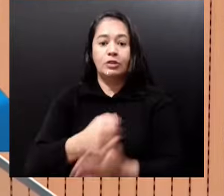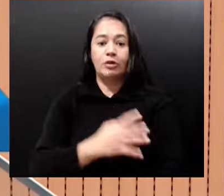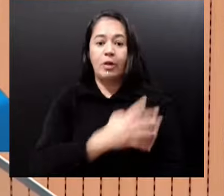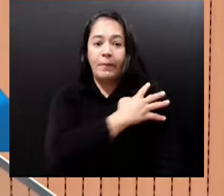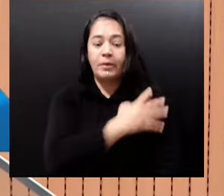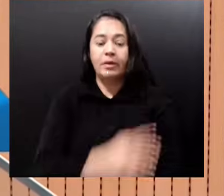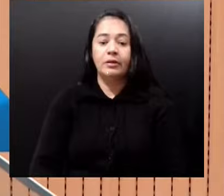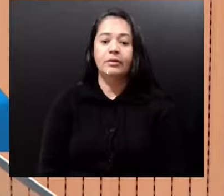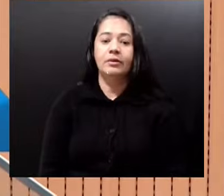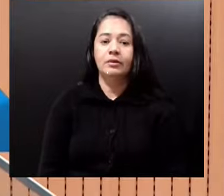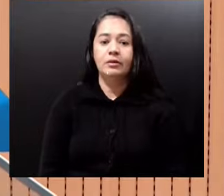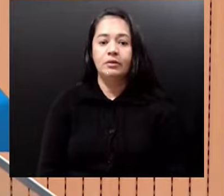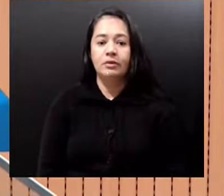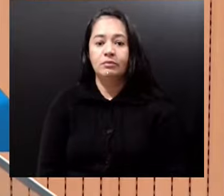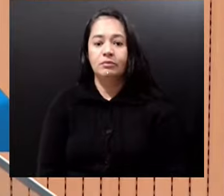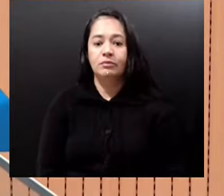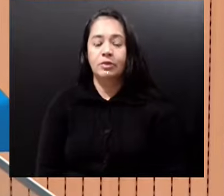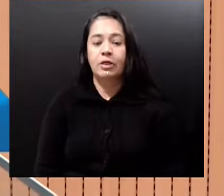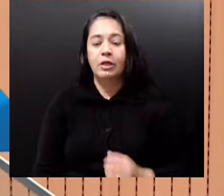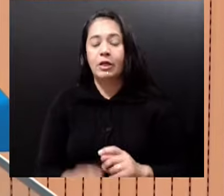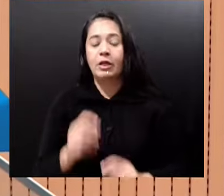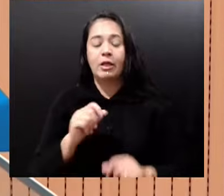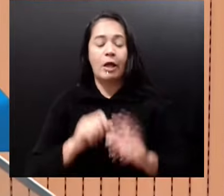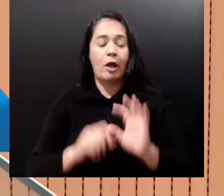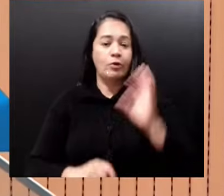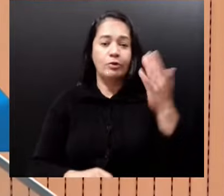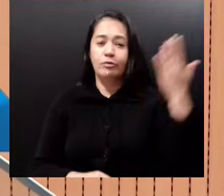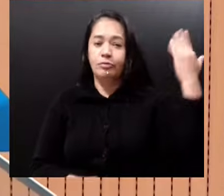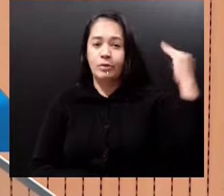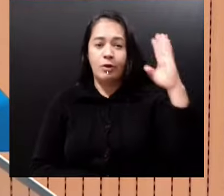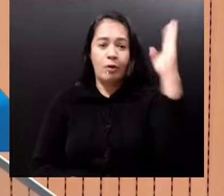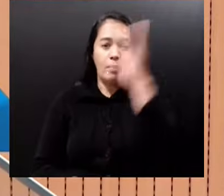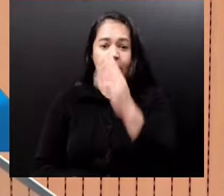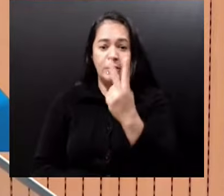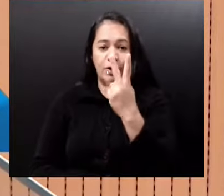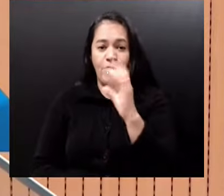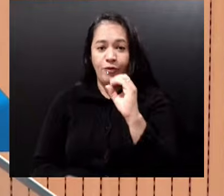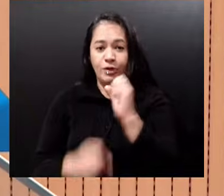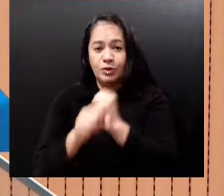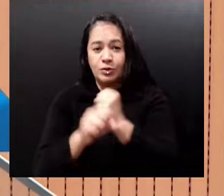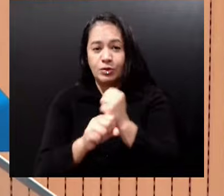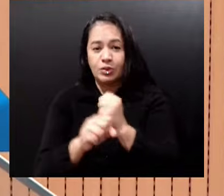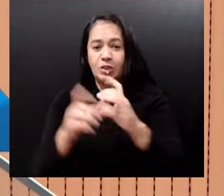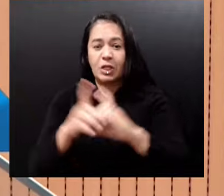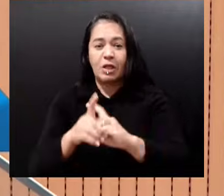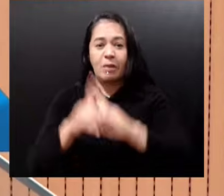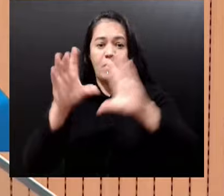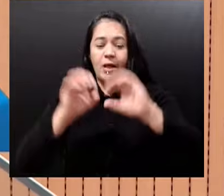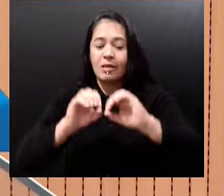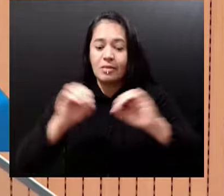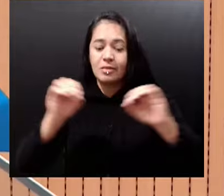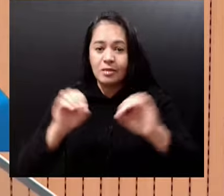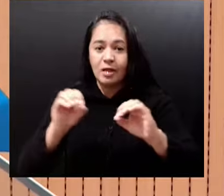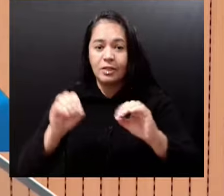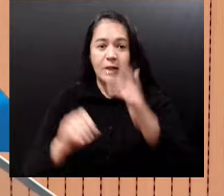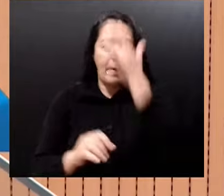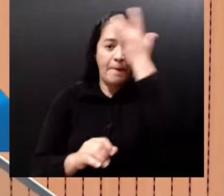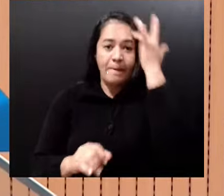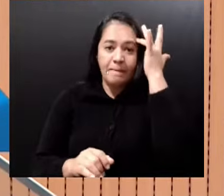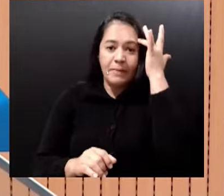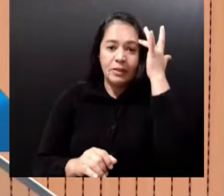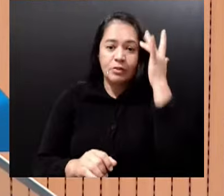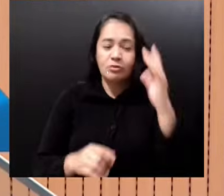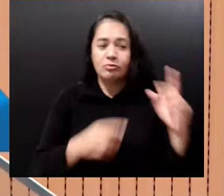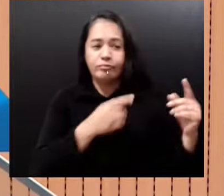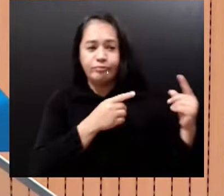que levou o Brasil a ter mais de 20 anos sem democracia, com pessoas sendo perseguidas,